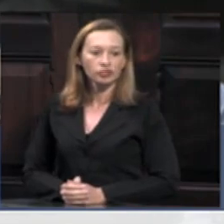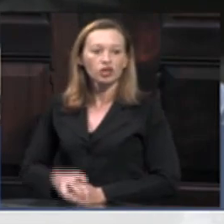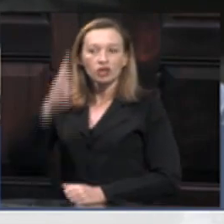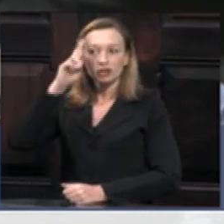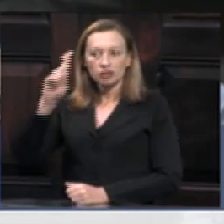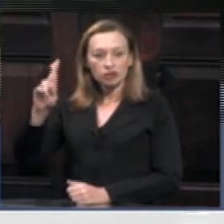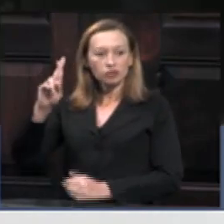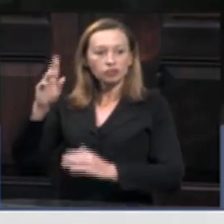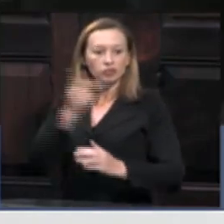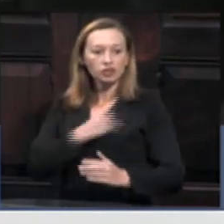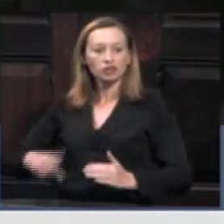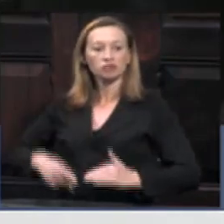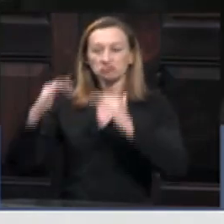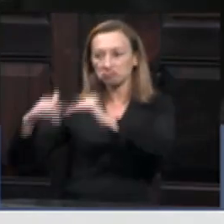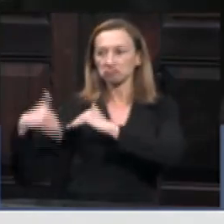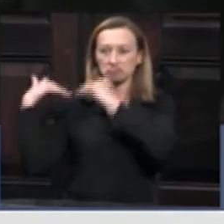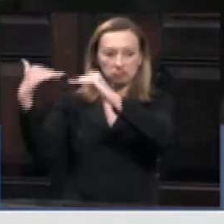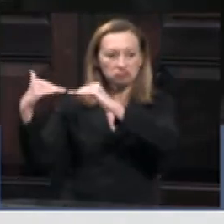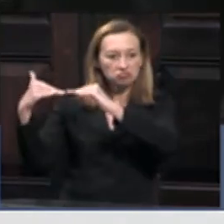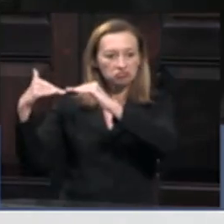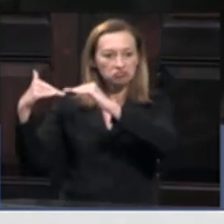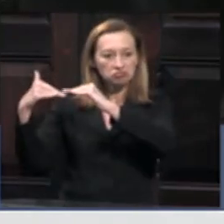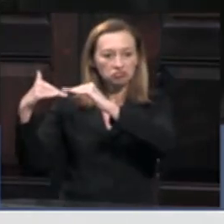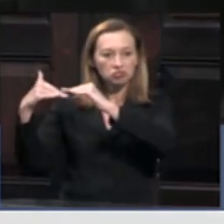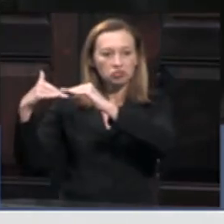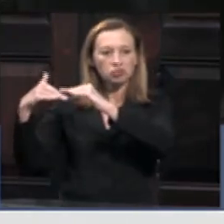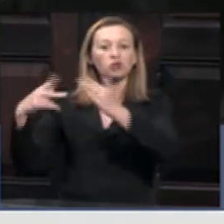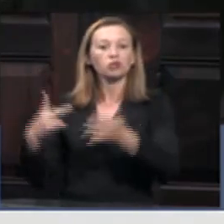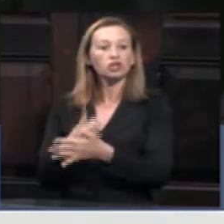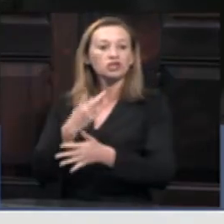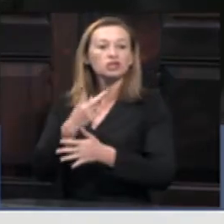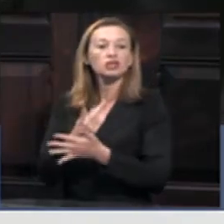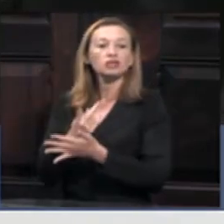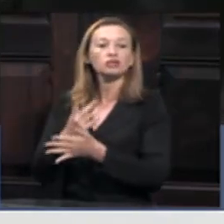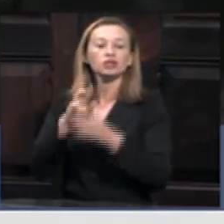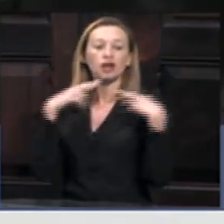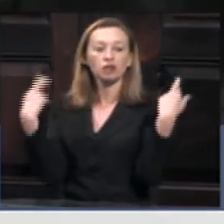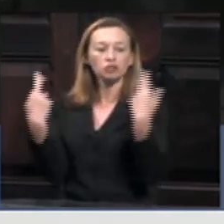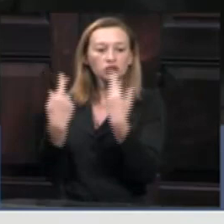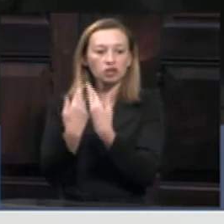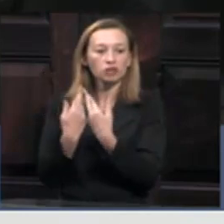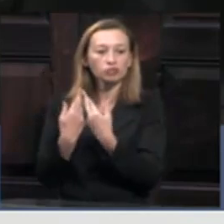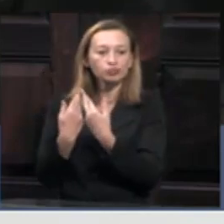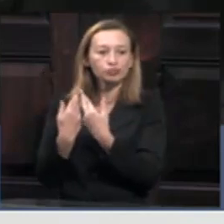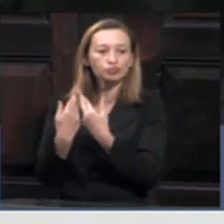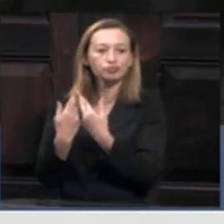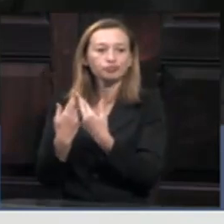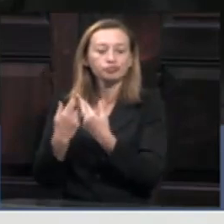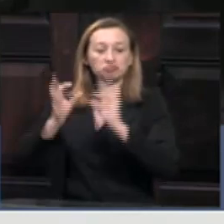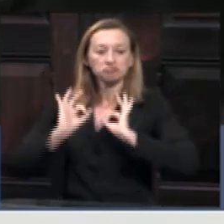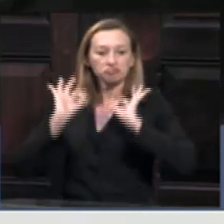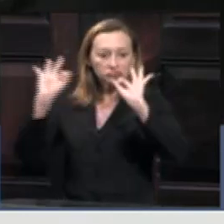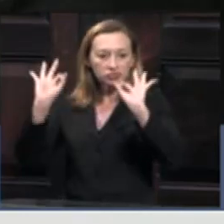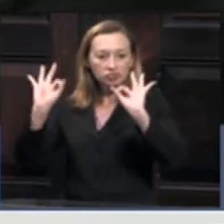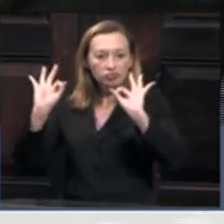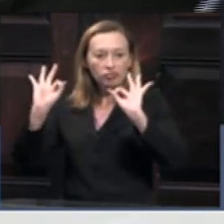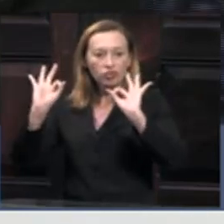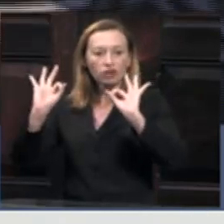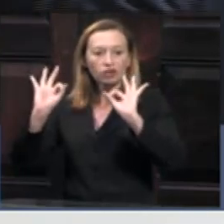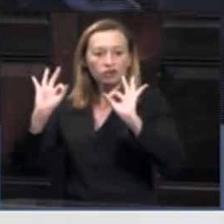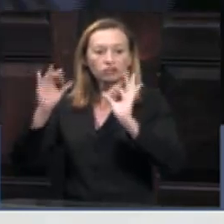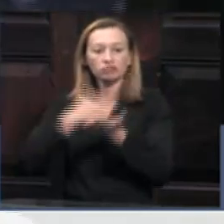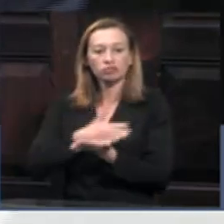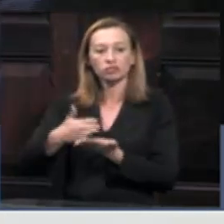Senhor presidente, a ata reflete com exatidão o ocorrido na 106ª sessão ordinária,